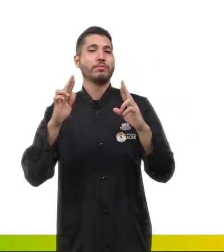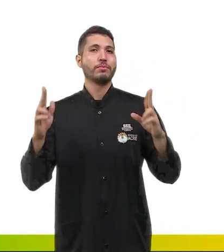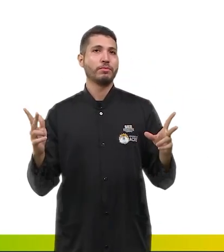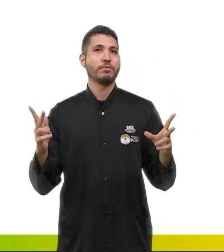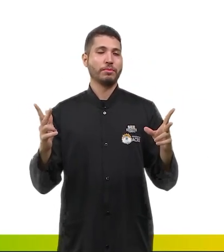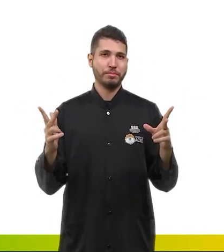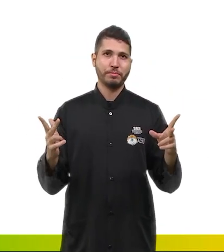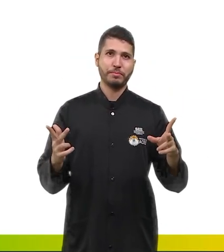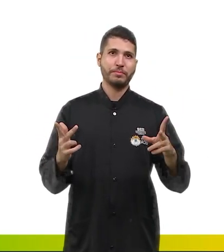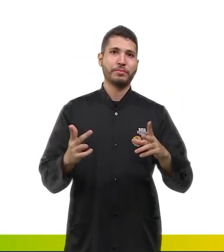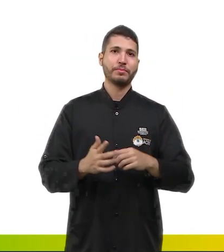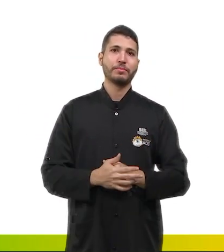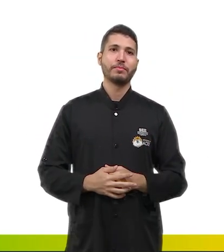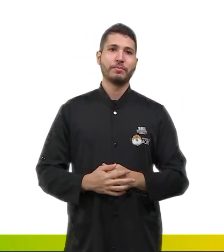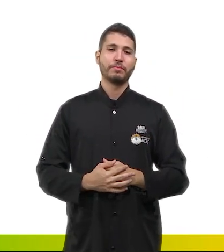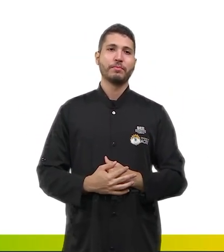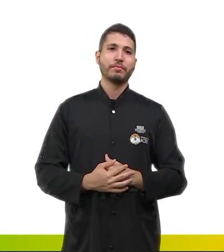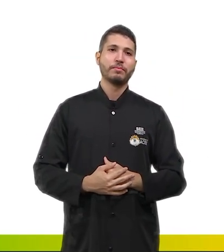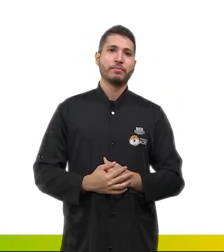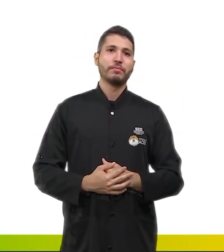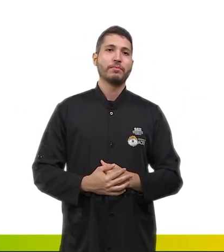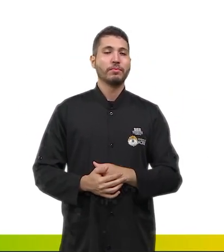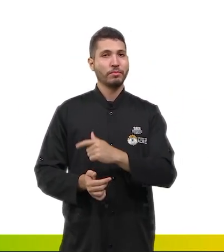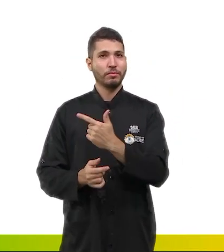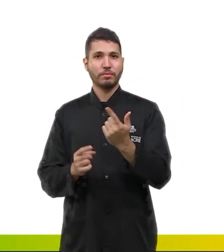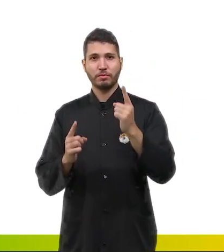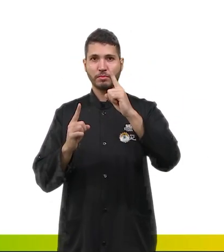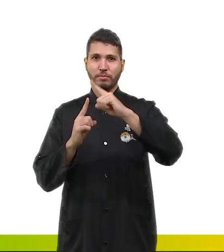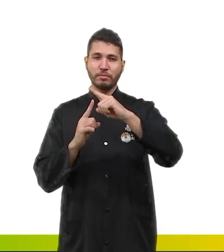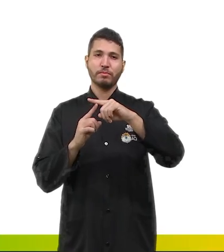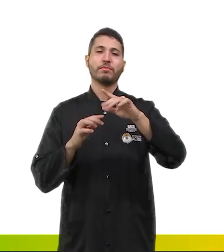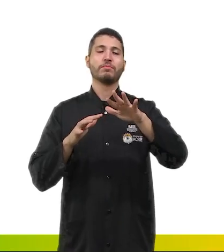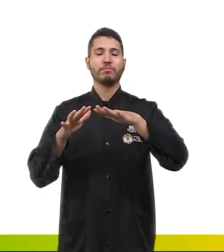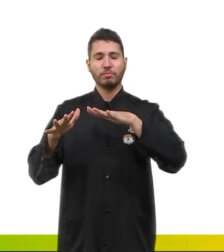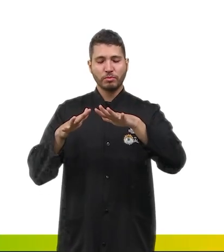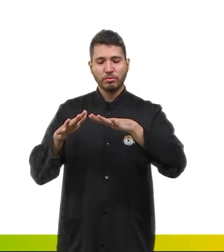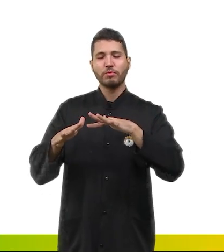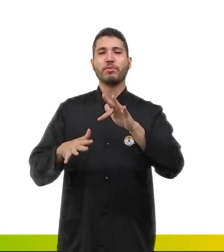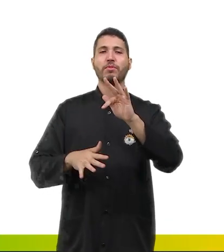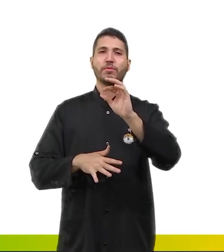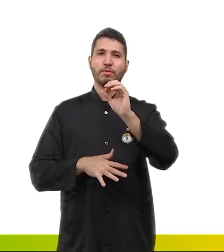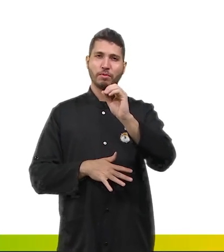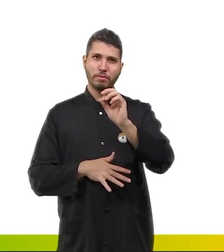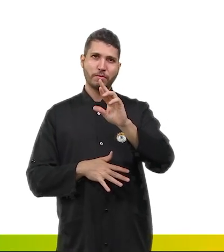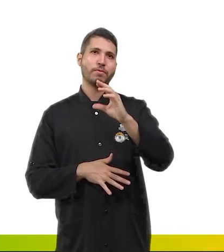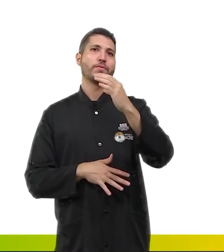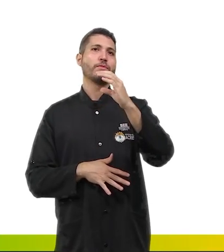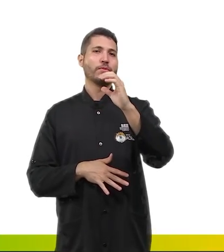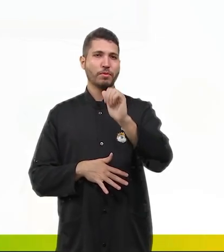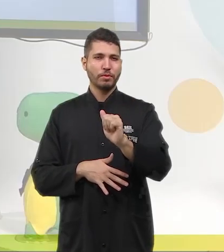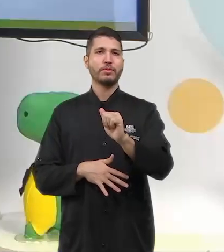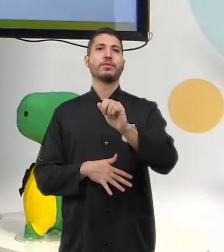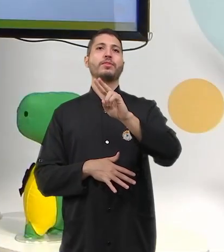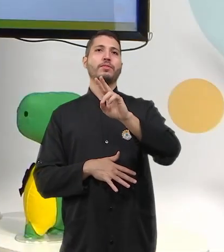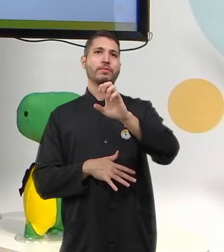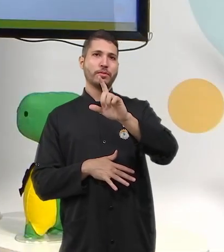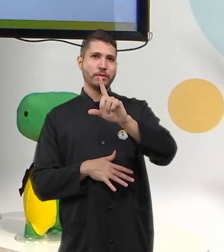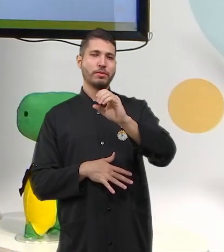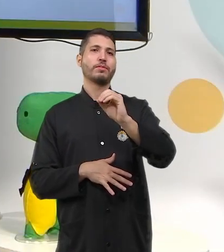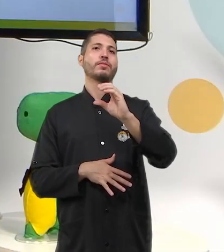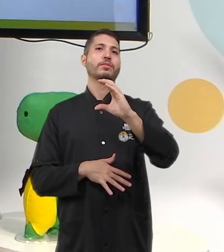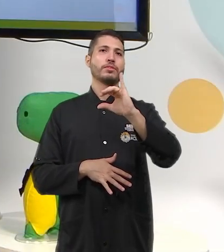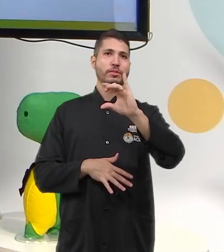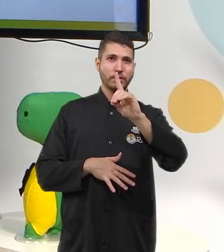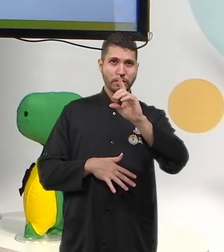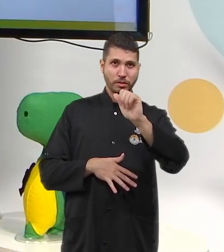prática. E também requisito motor, classificação do requisito motor, de força e de velocidade, que foi os exemplos que eu mencionei agora. Por exemplo, eu posso realizar